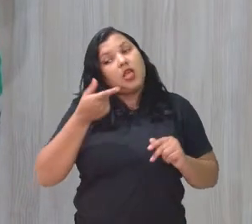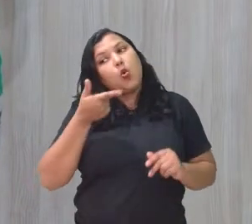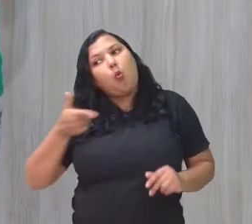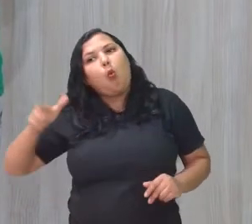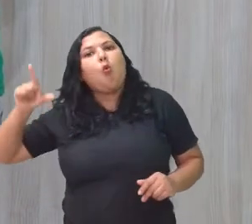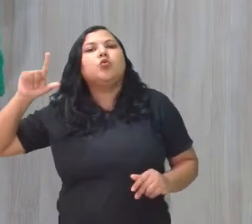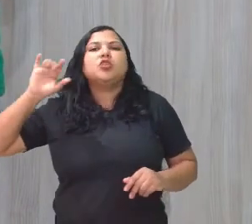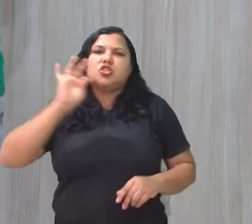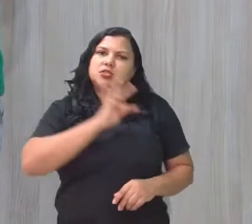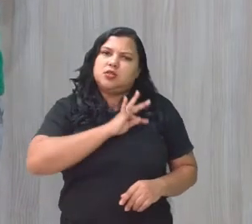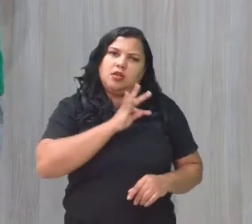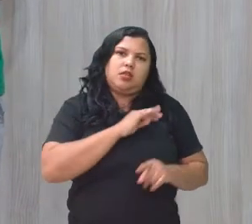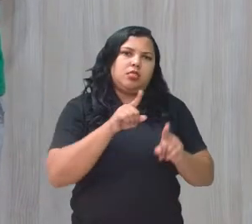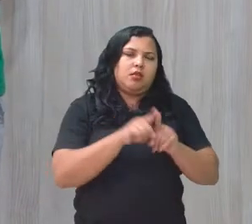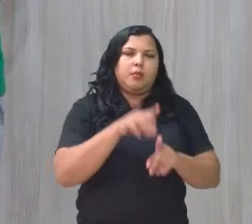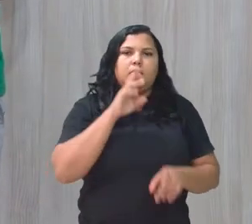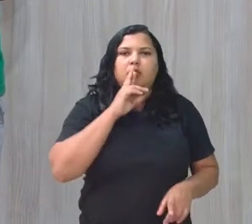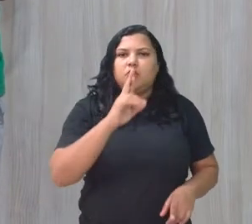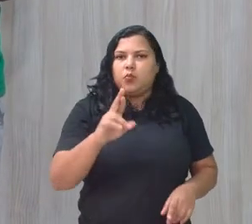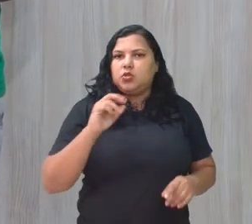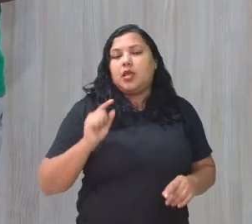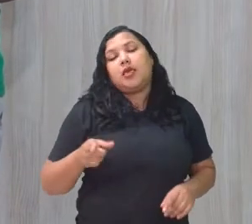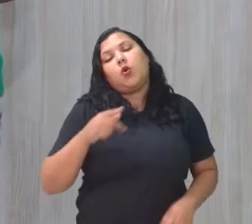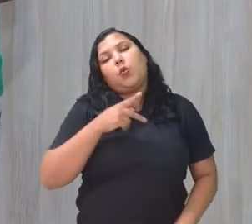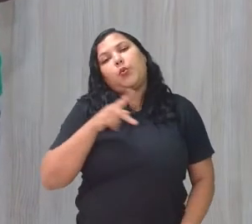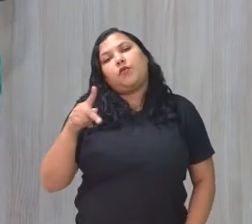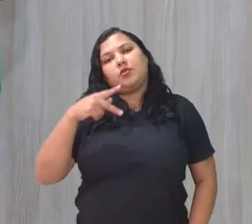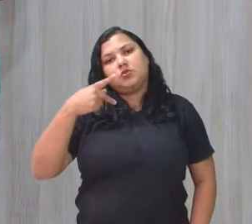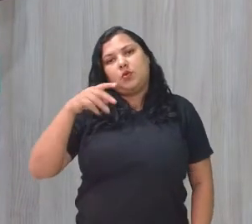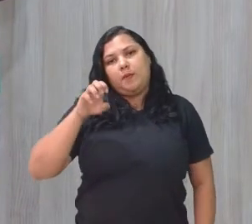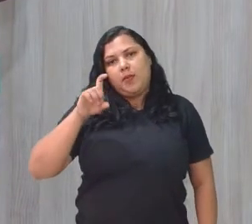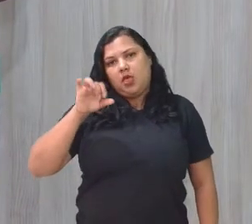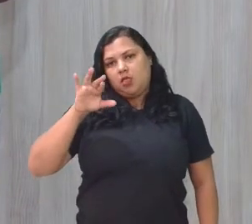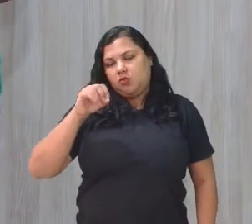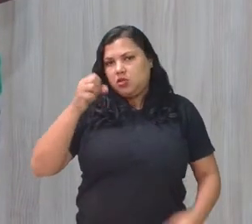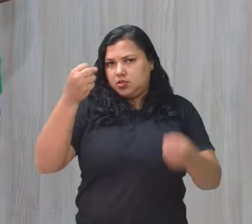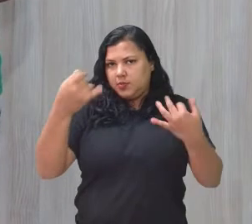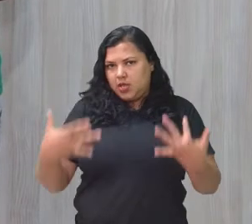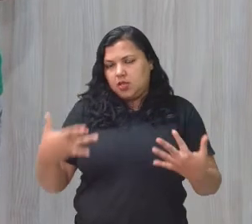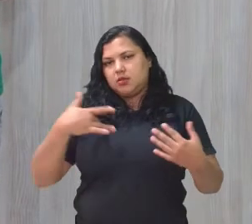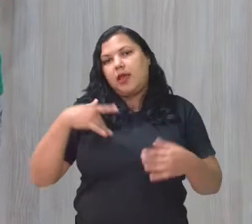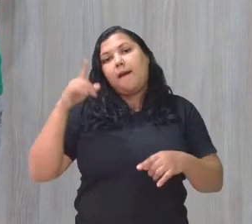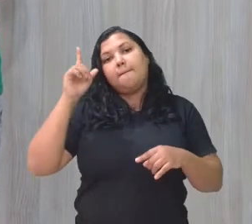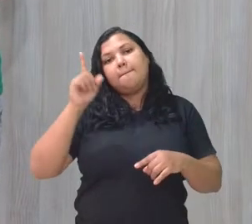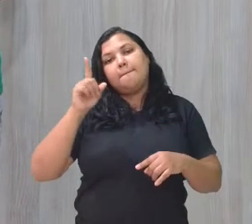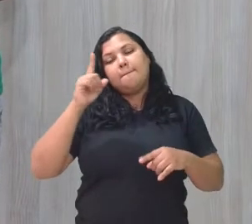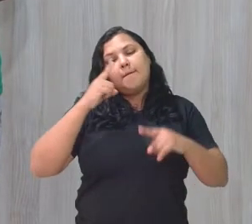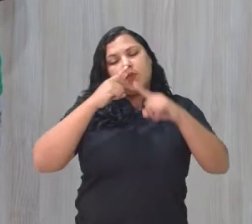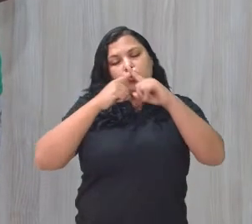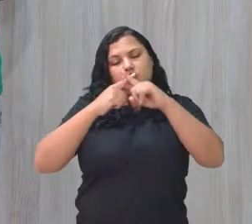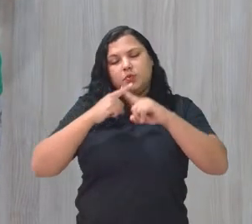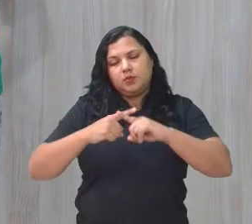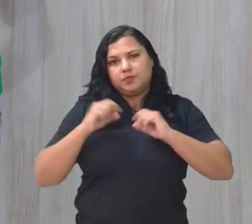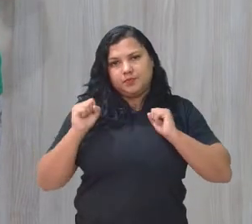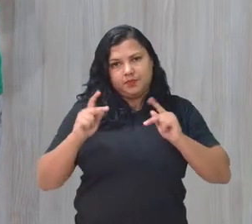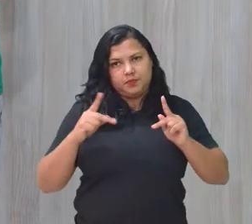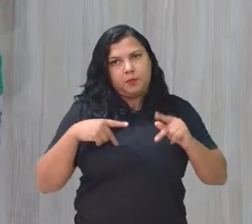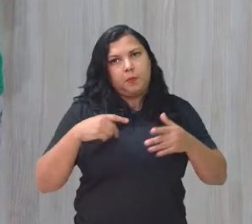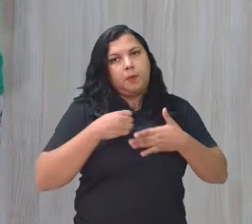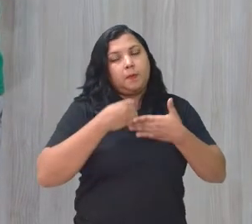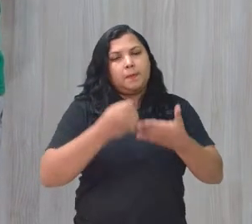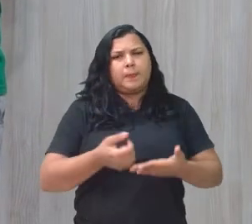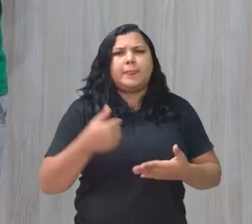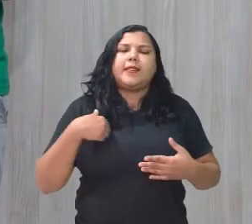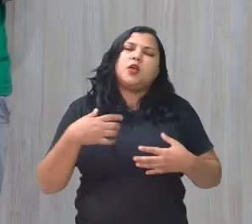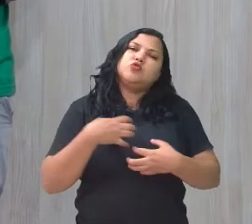aparecer outras formas, que é o exemplo que o professor Pedro está fazendo, a multiplicação direta ajuda essa forma, tá bom? Então, por isso que eu quis